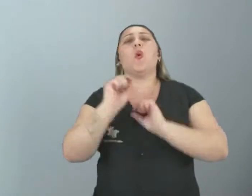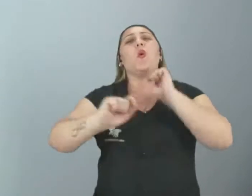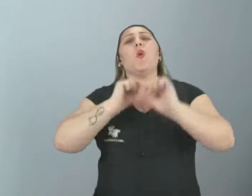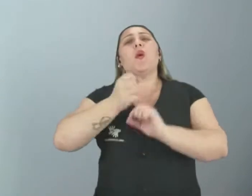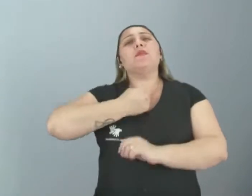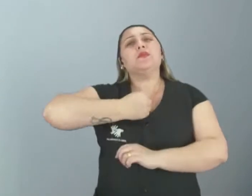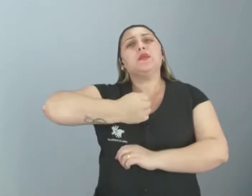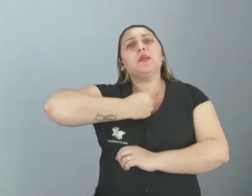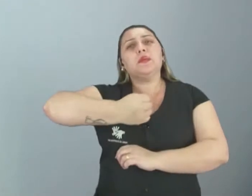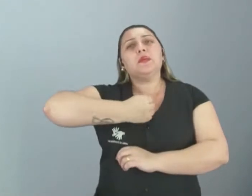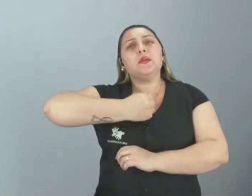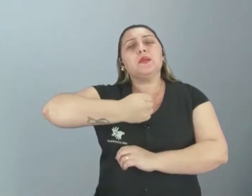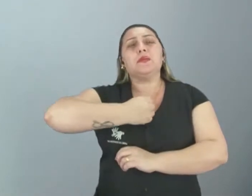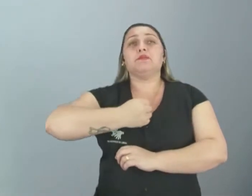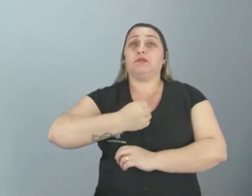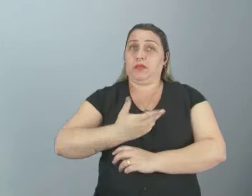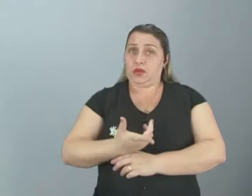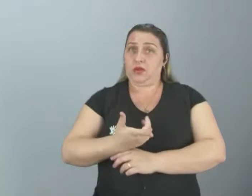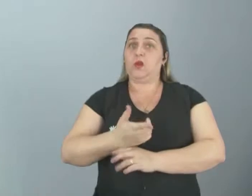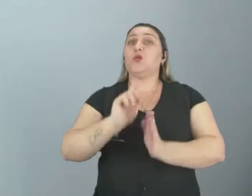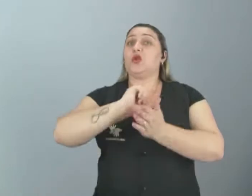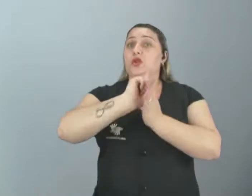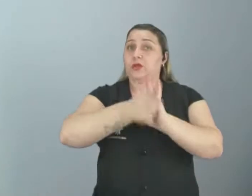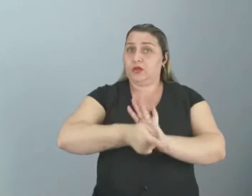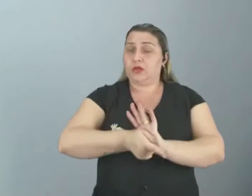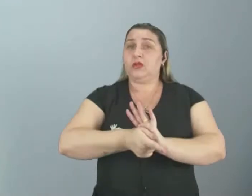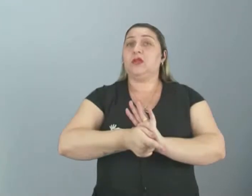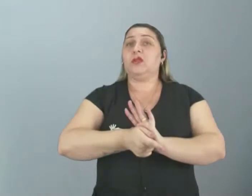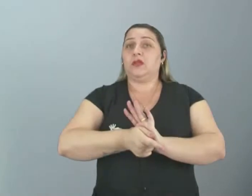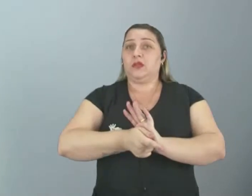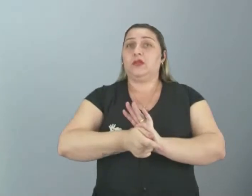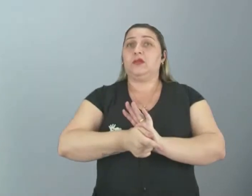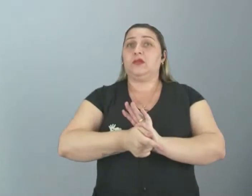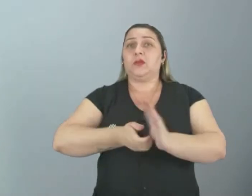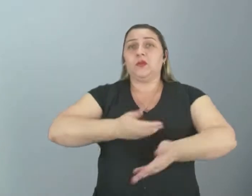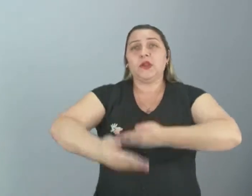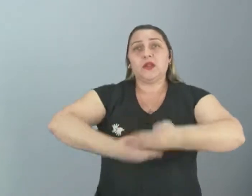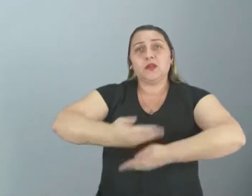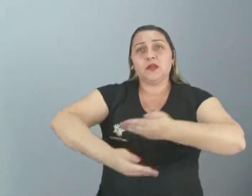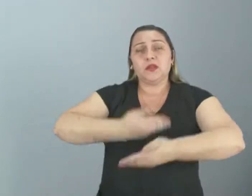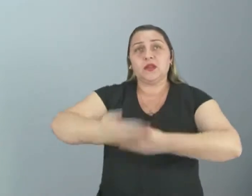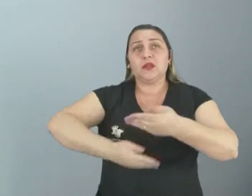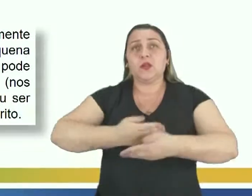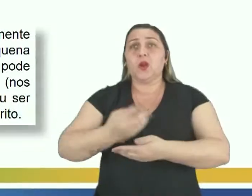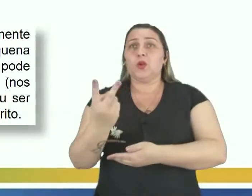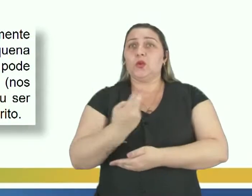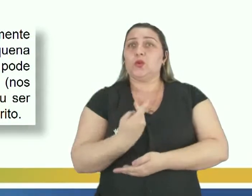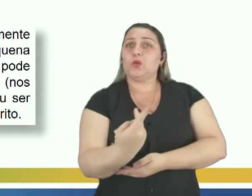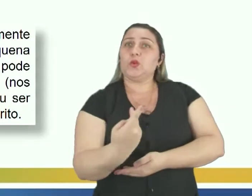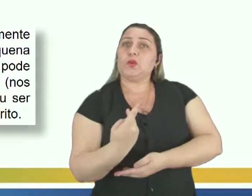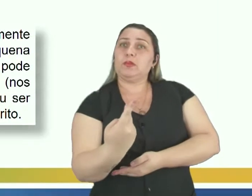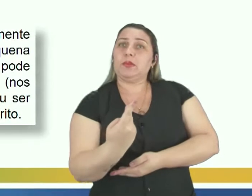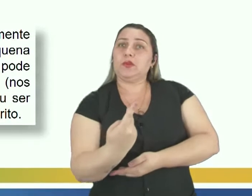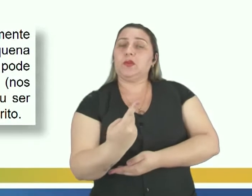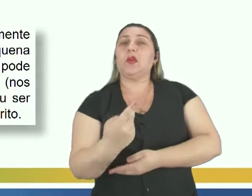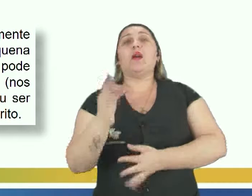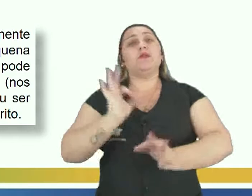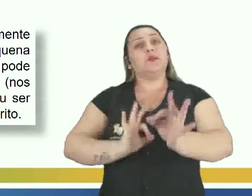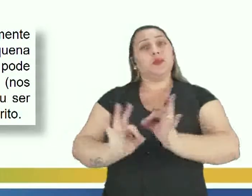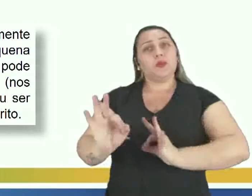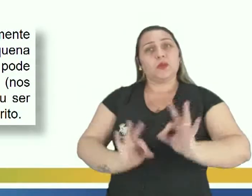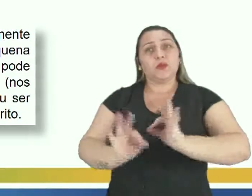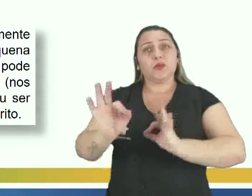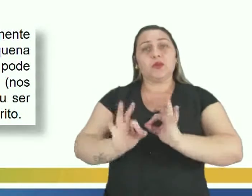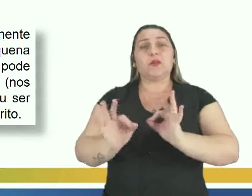é entrevista? A entrevista é um gênero de caráter interacional, geralmente entre duas pessoas, organizado